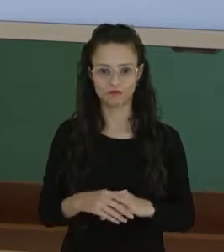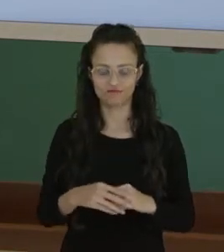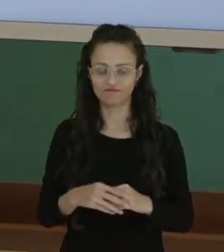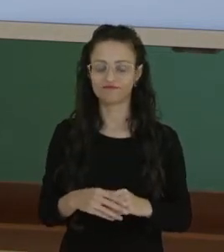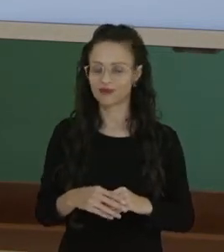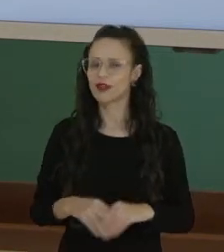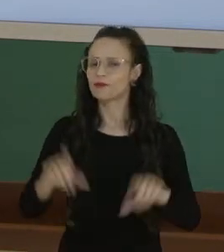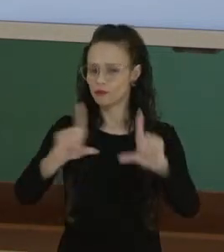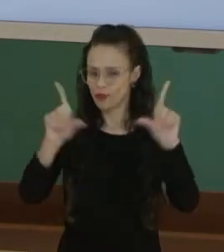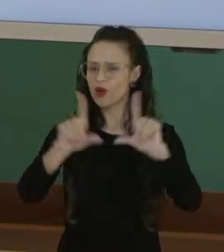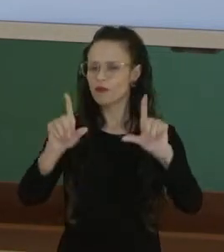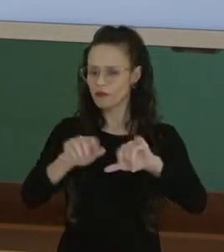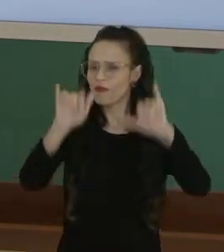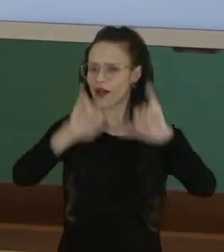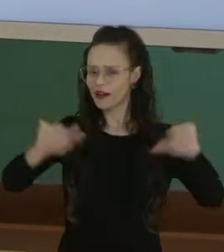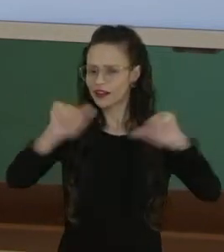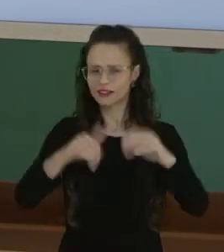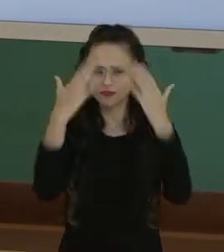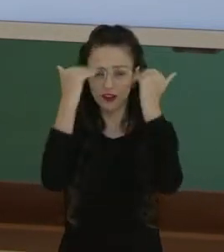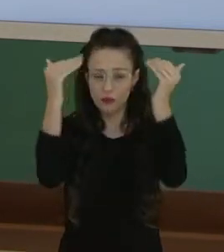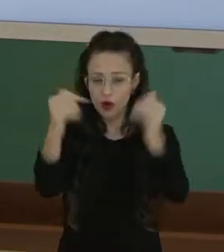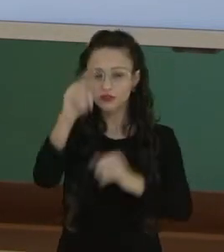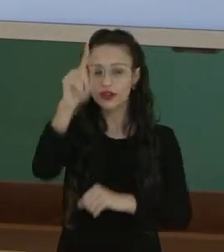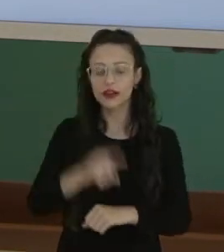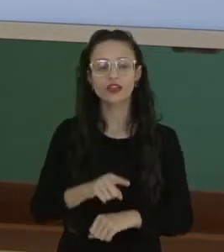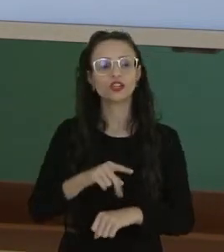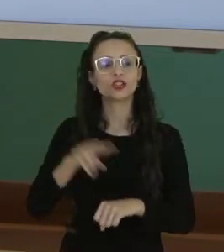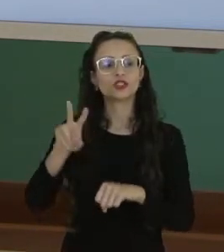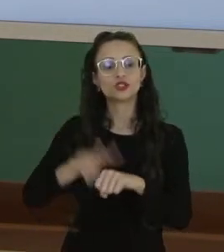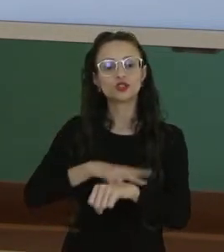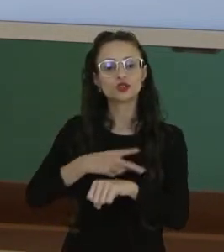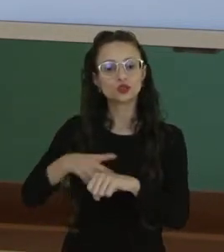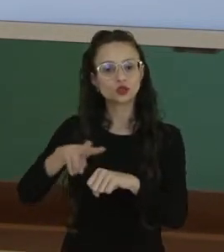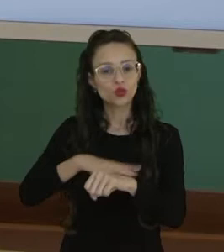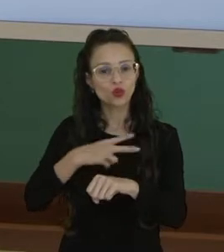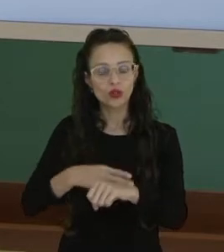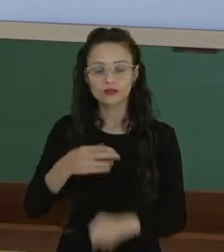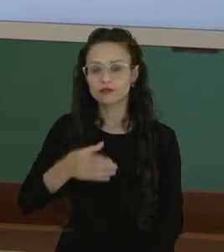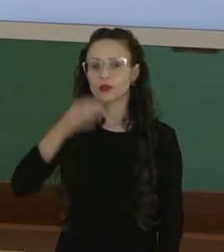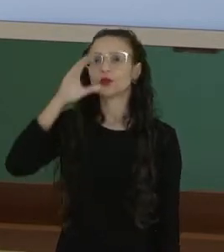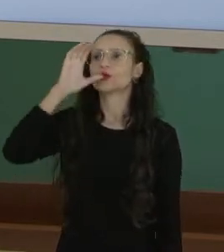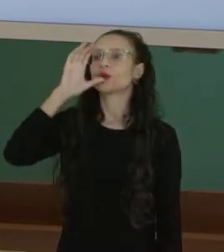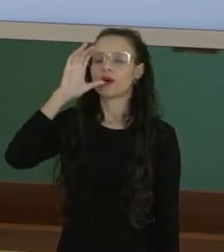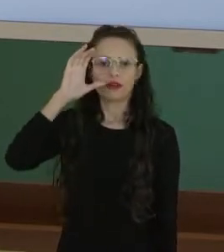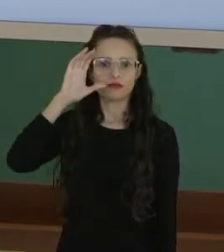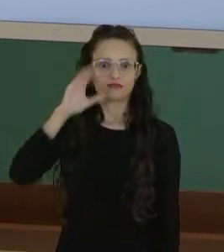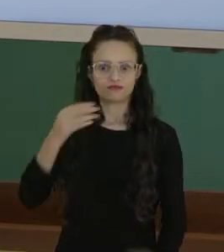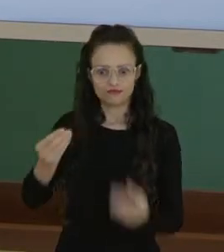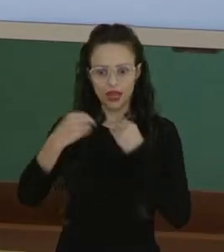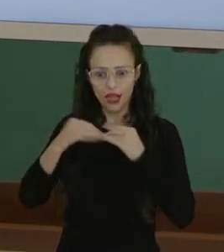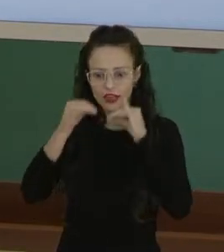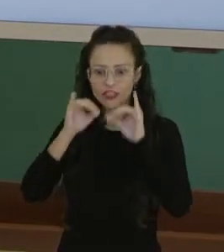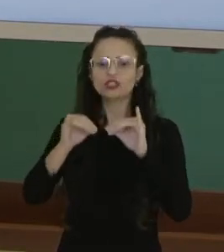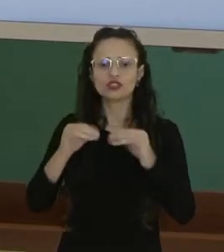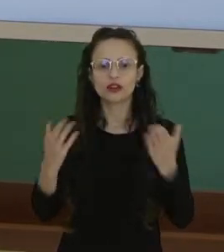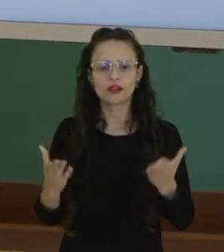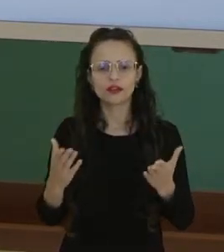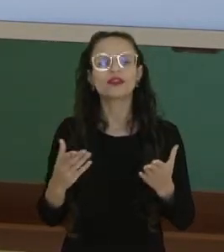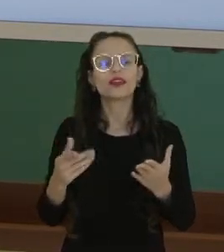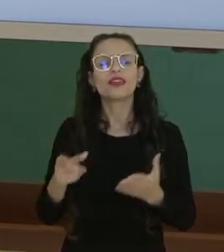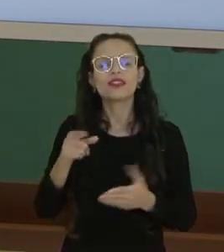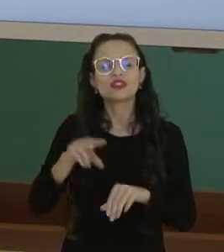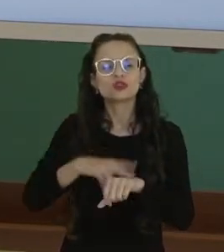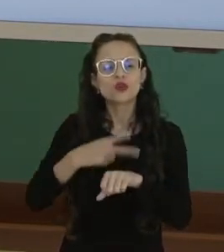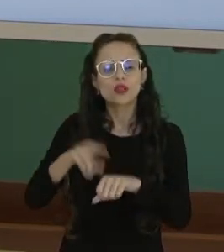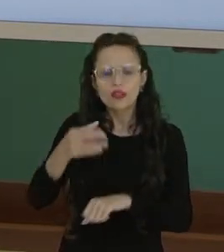muito conhecida dizia que o achocolatado era a energia que dava gosto. Que tipo de energia o achocolatado